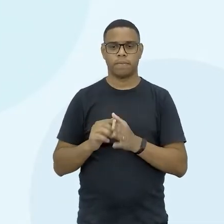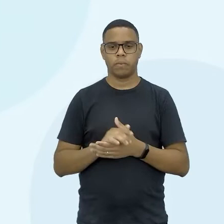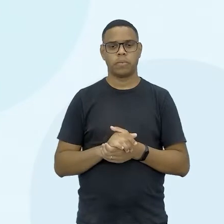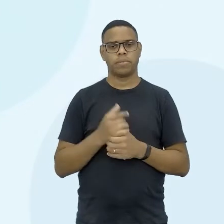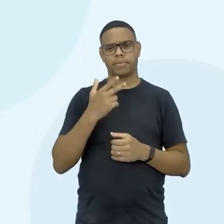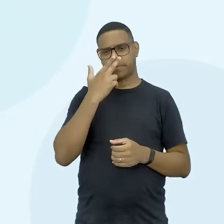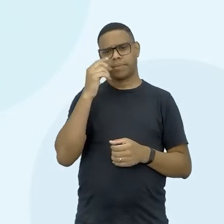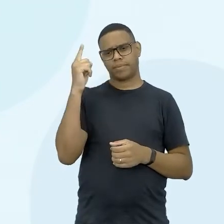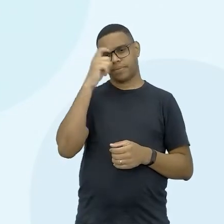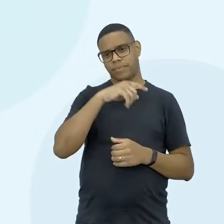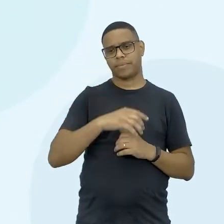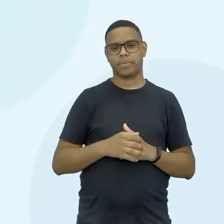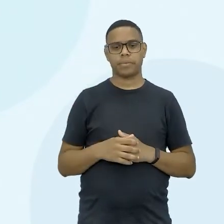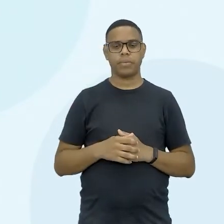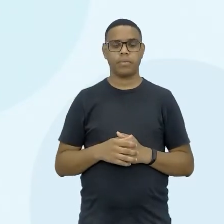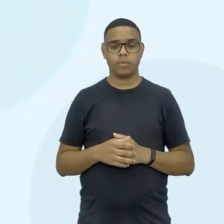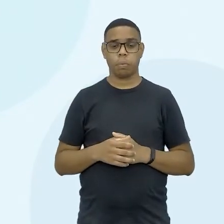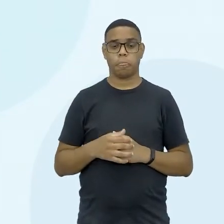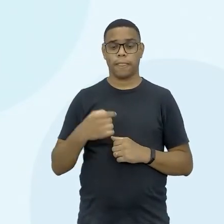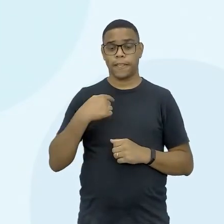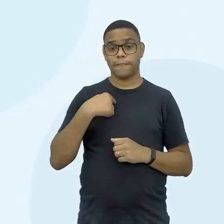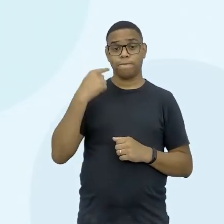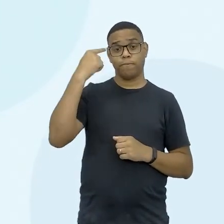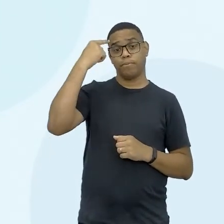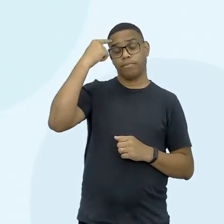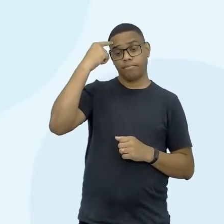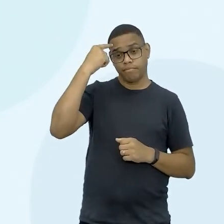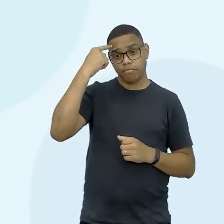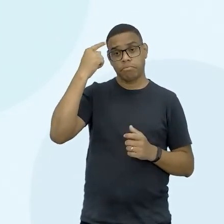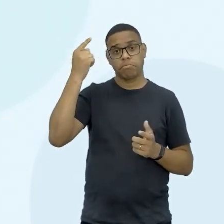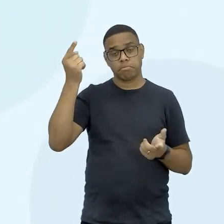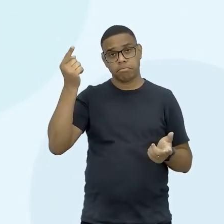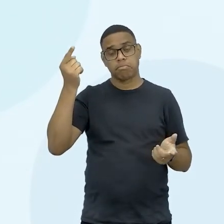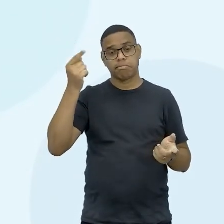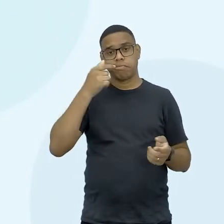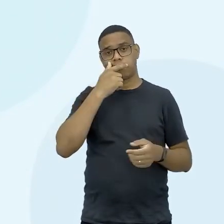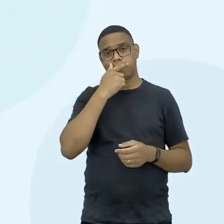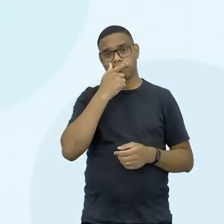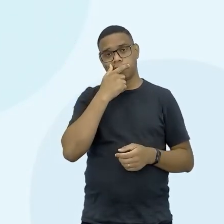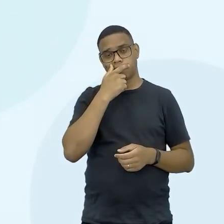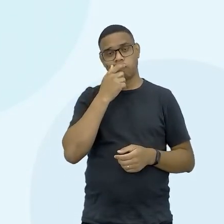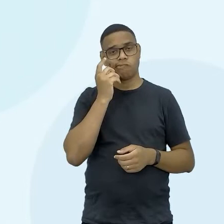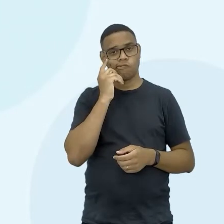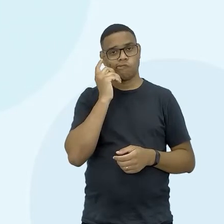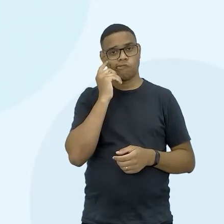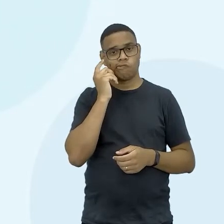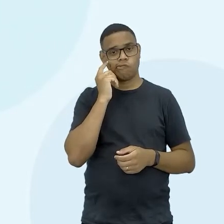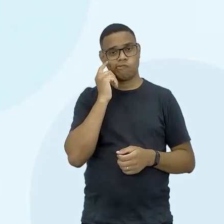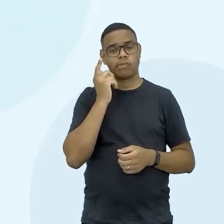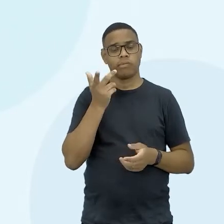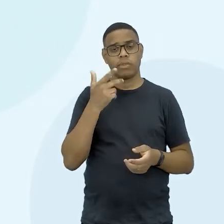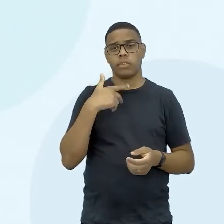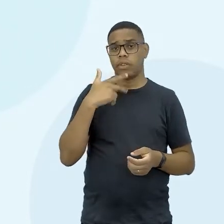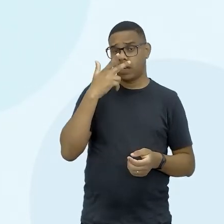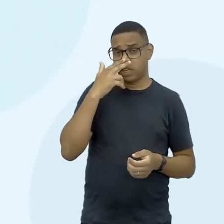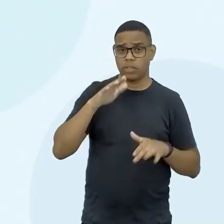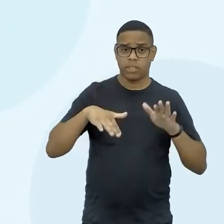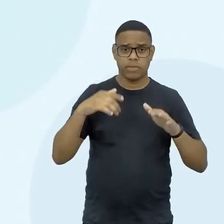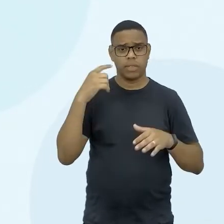difícil. Olha, eu pensei... Vamos ver... Me vê agora. Eu penso,